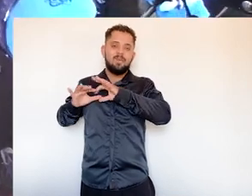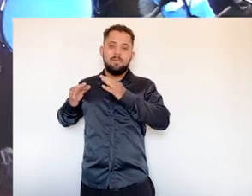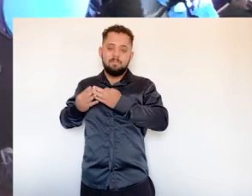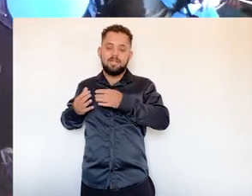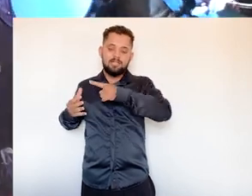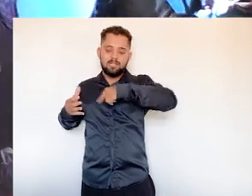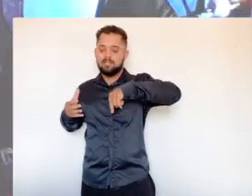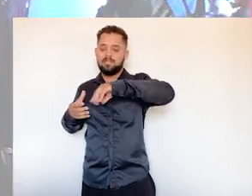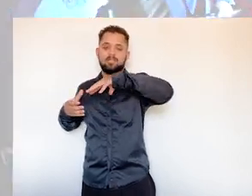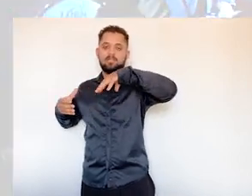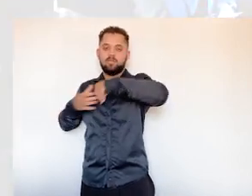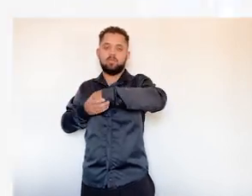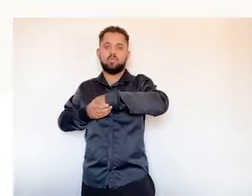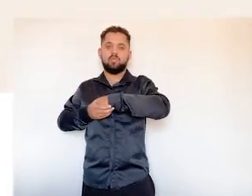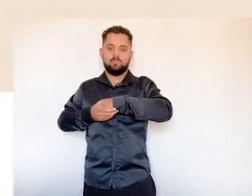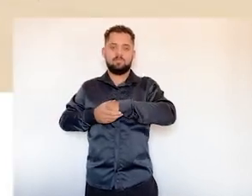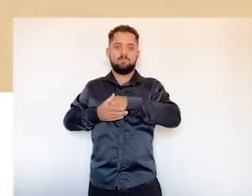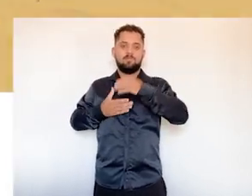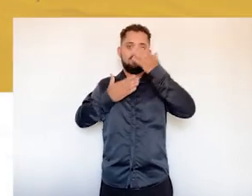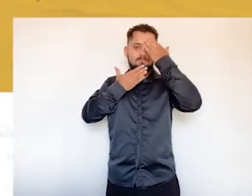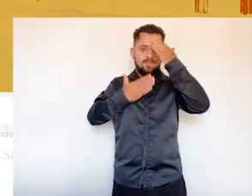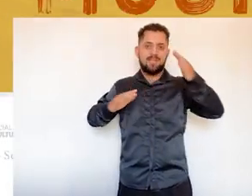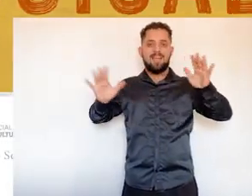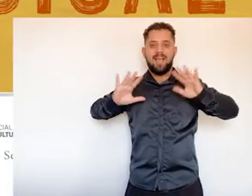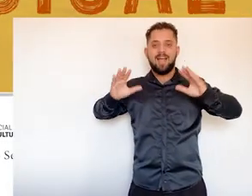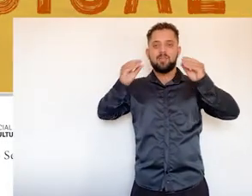beijo! Valeu, gente!